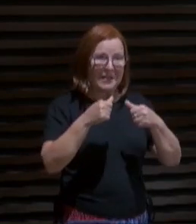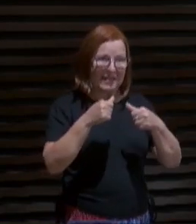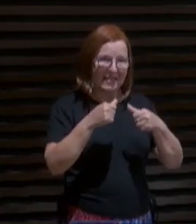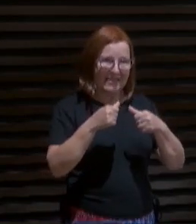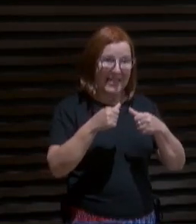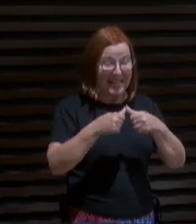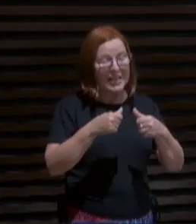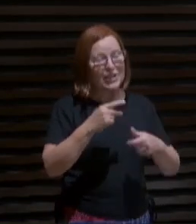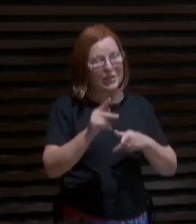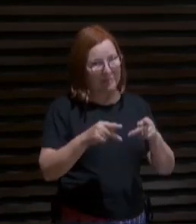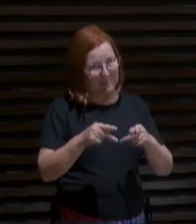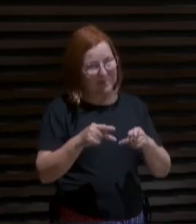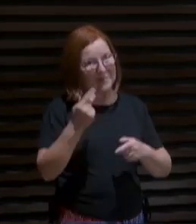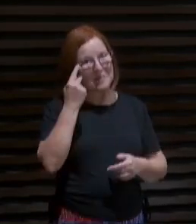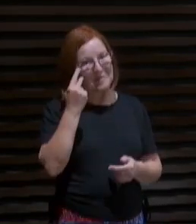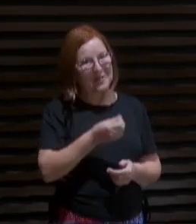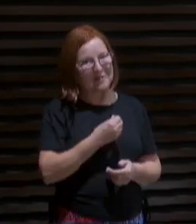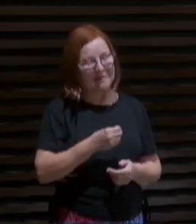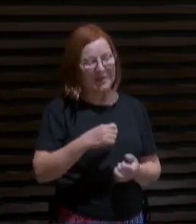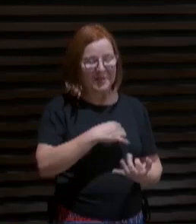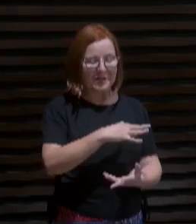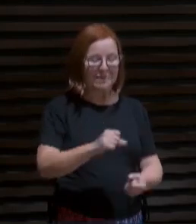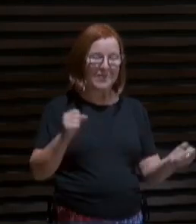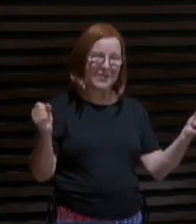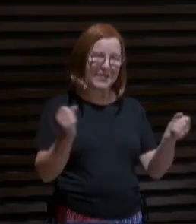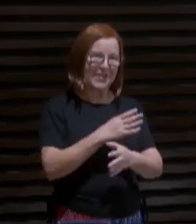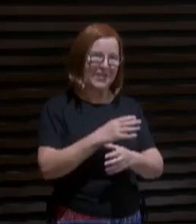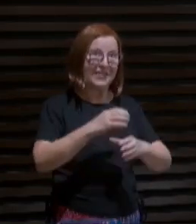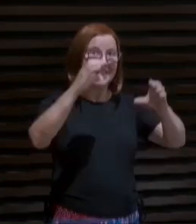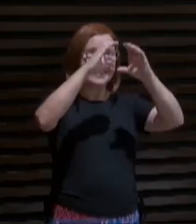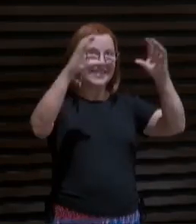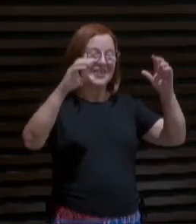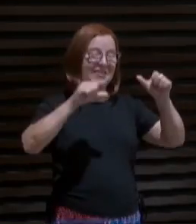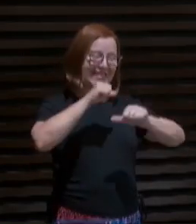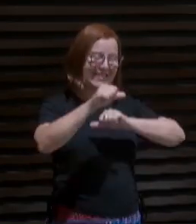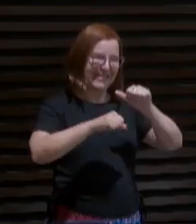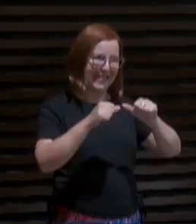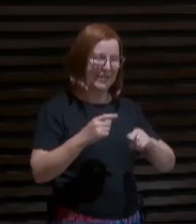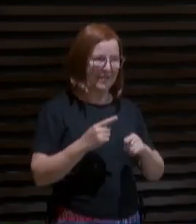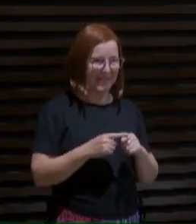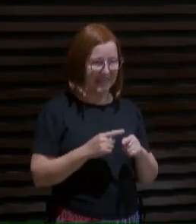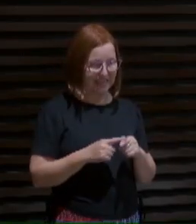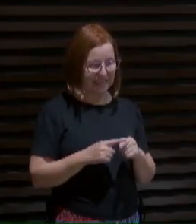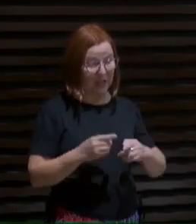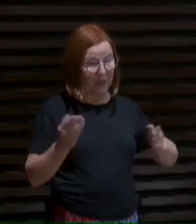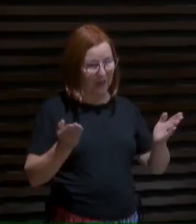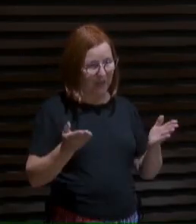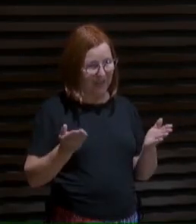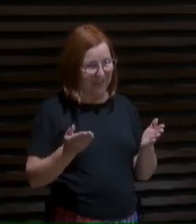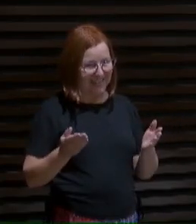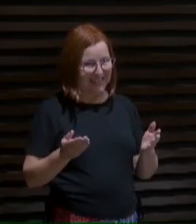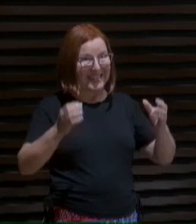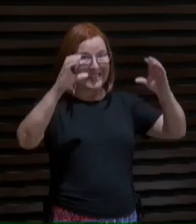novo, numa terra restaurada e num céu transformado, porque sabe que hoje no